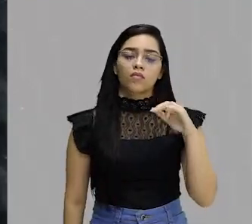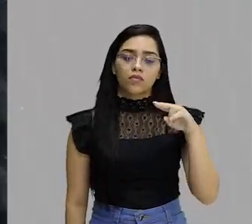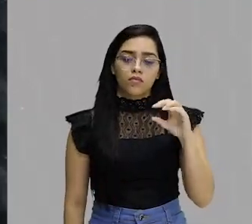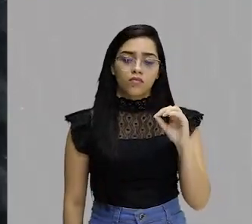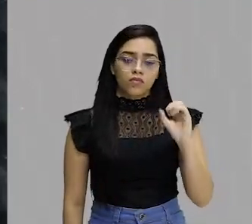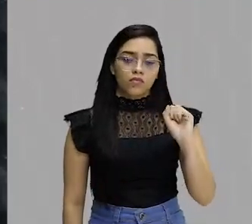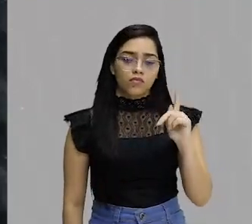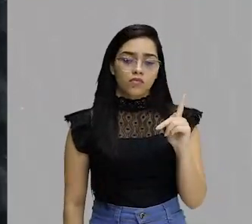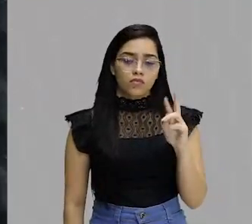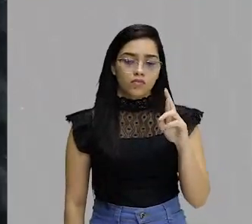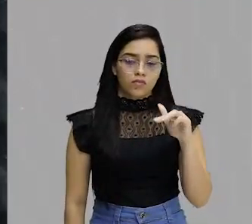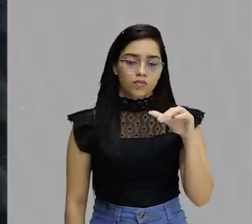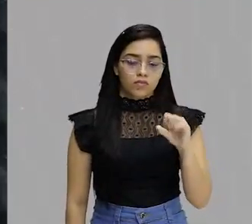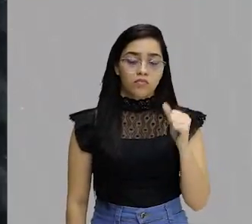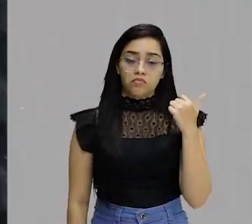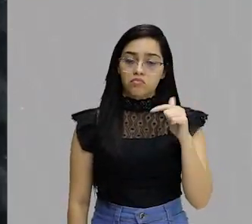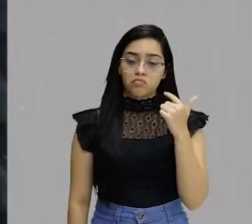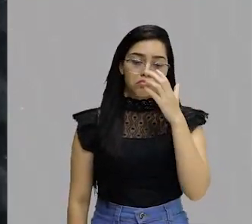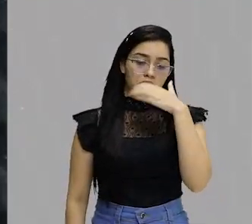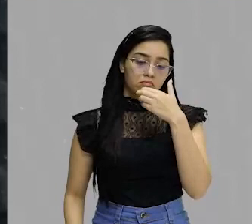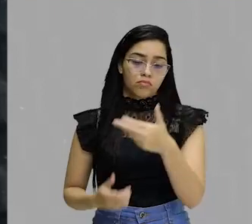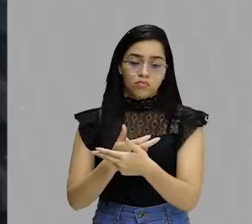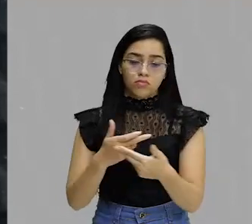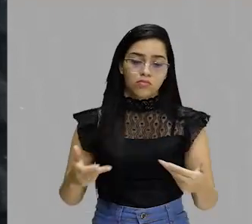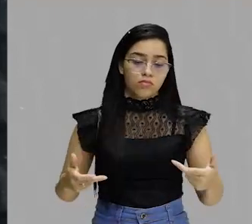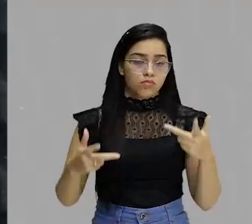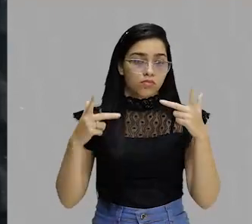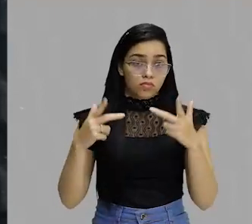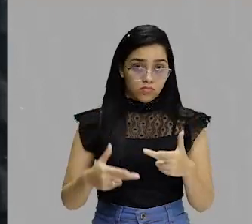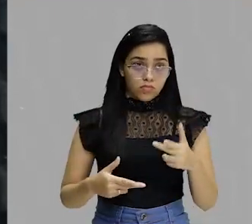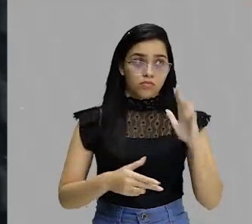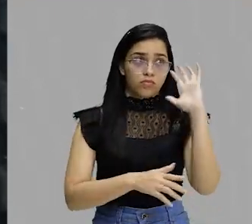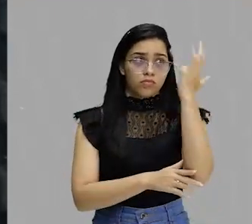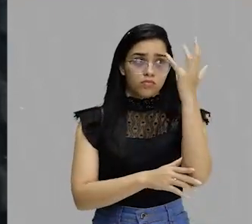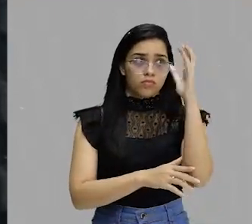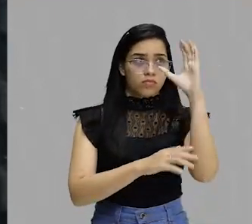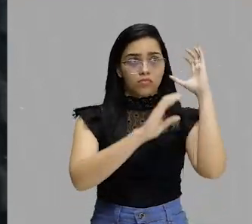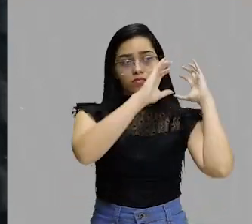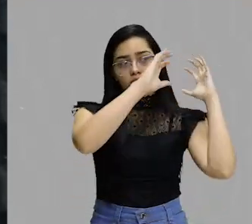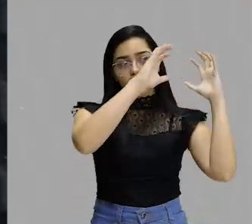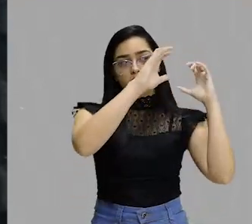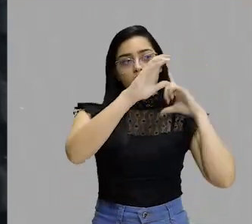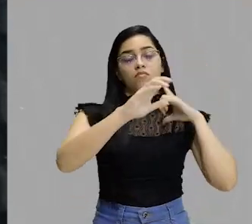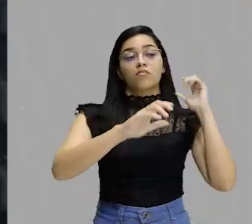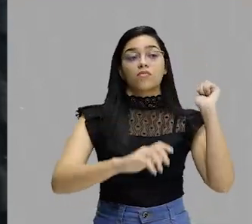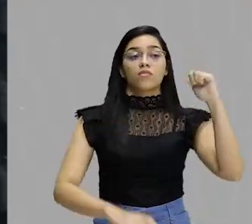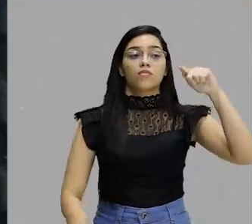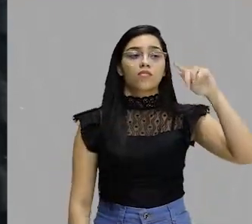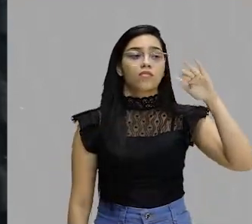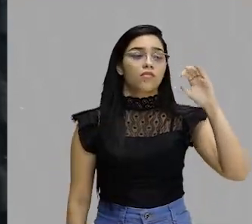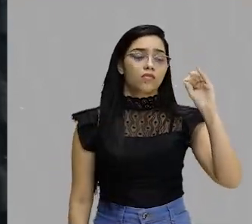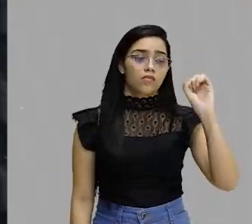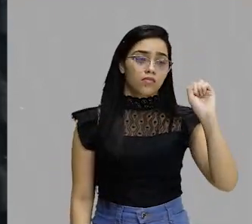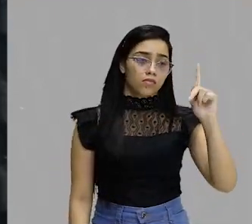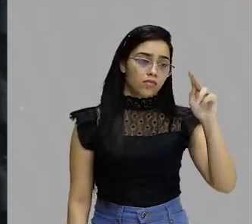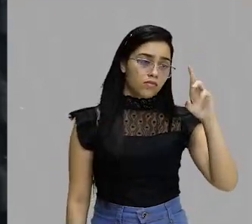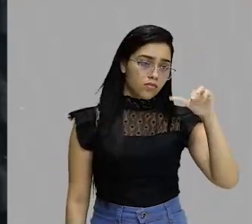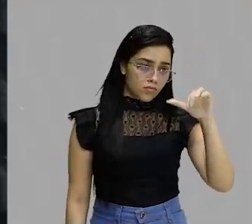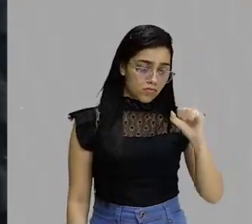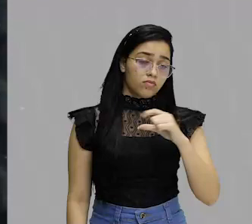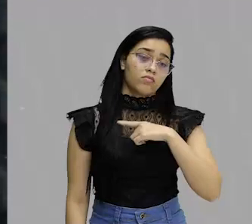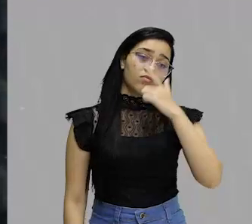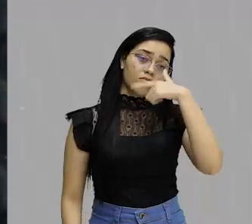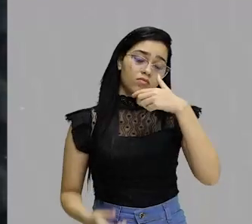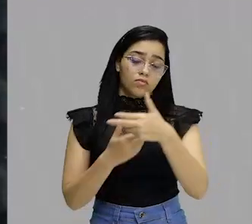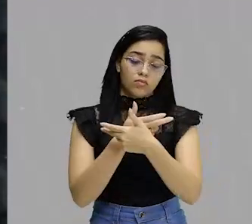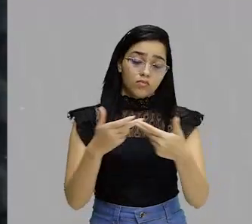gimnosperma. Elas não produzem frutos, como as palmeiras, né? As palmeiras são angiospermas. Elas produzem frutos.